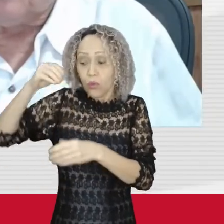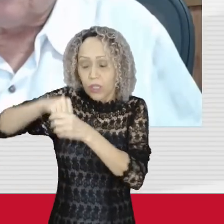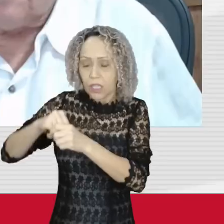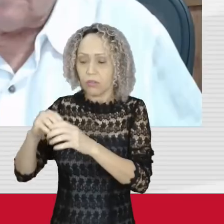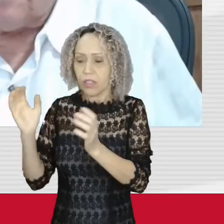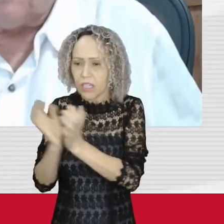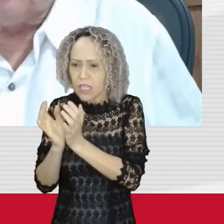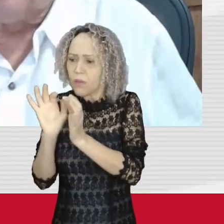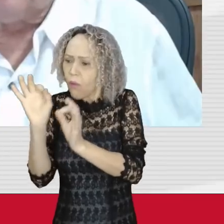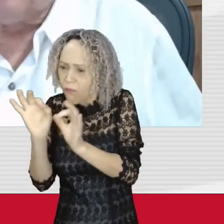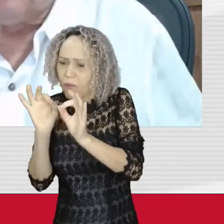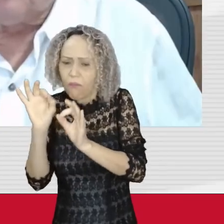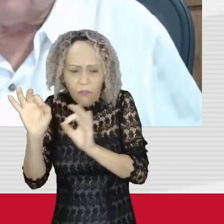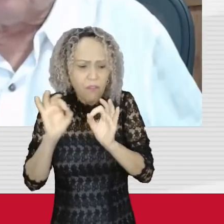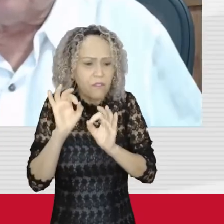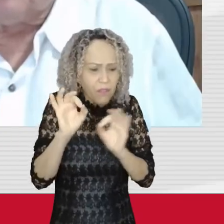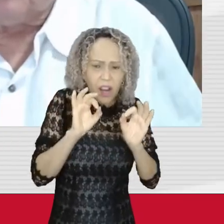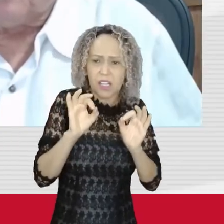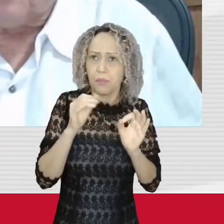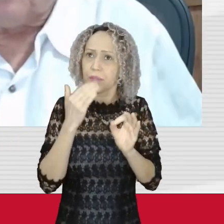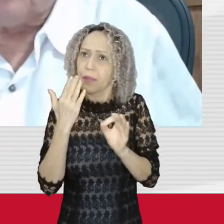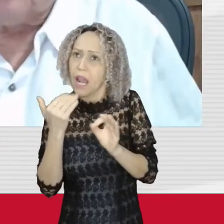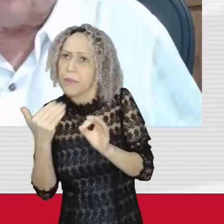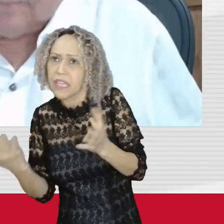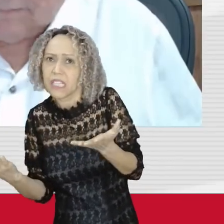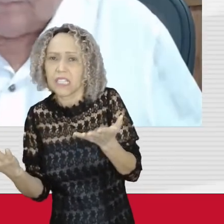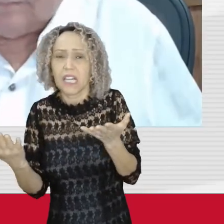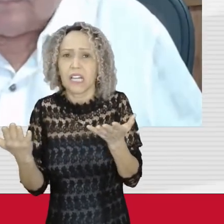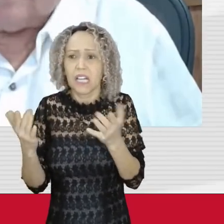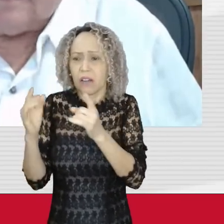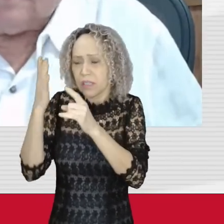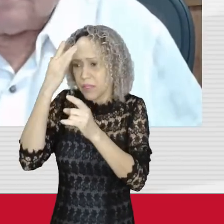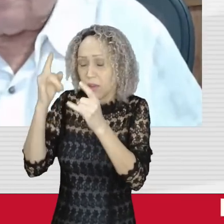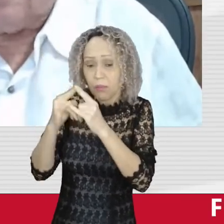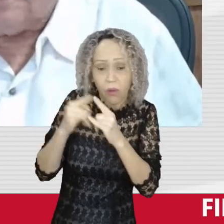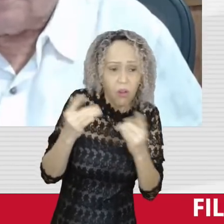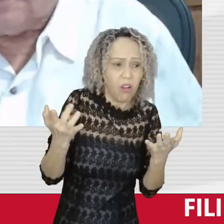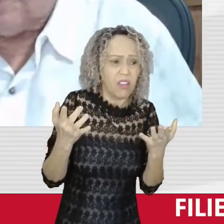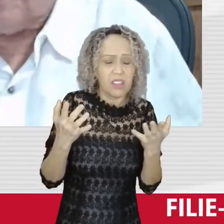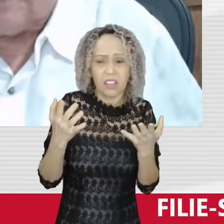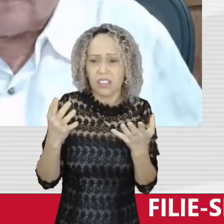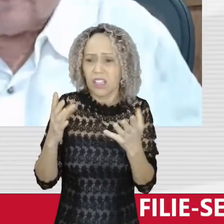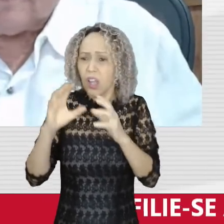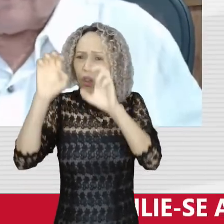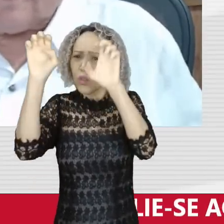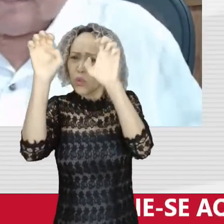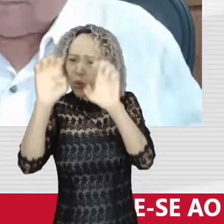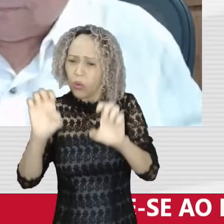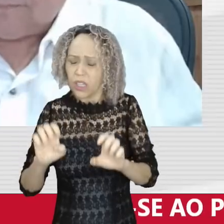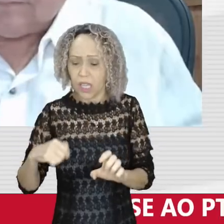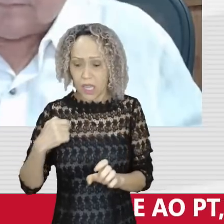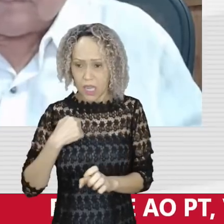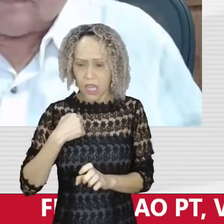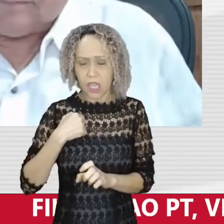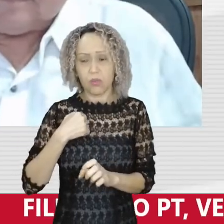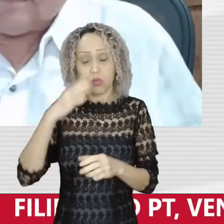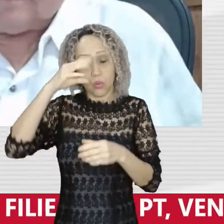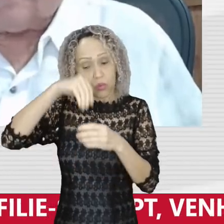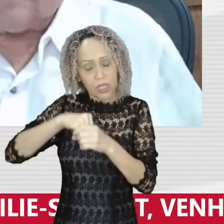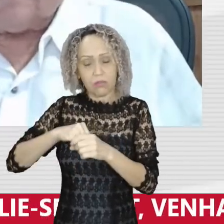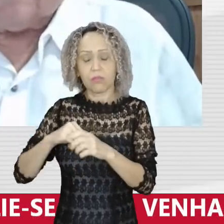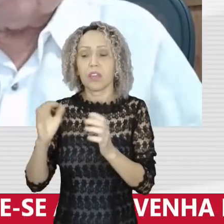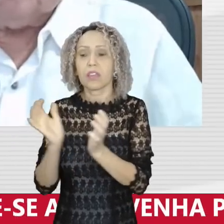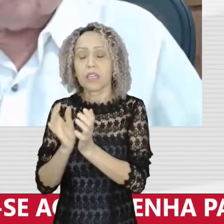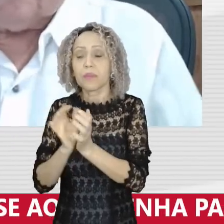gente, ambulante, seja o que for, que as pessoas possam comprar a comida ali sem ter que ficar andando toda hora pela cidade.